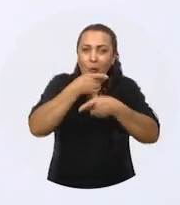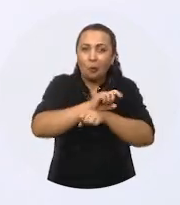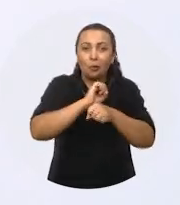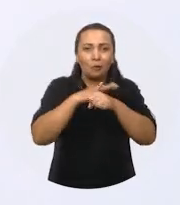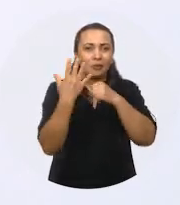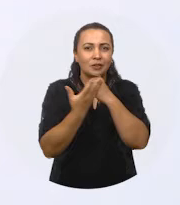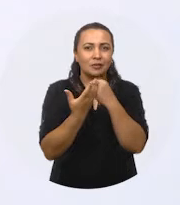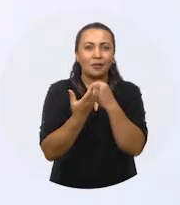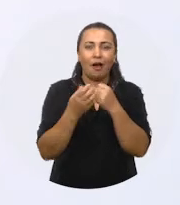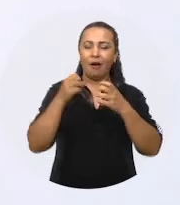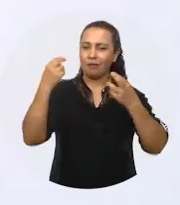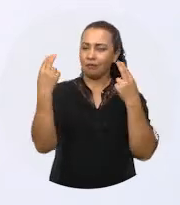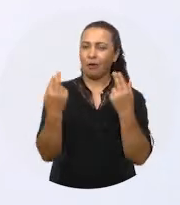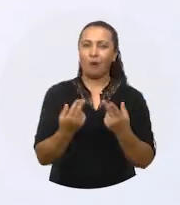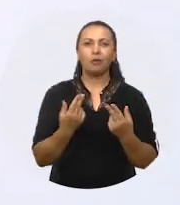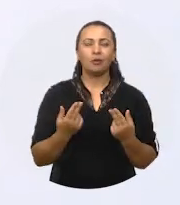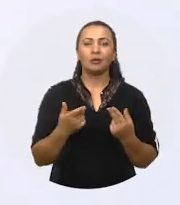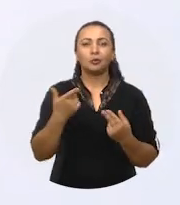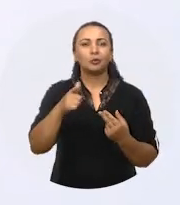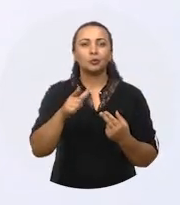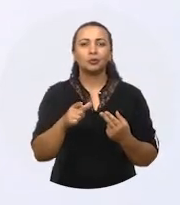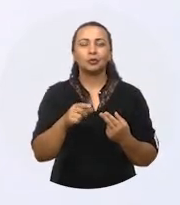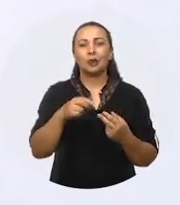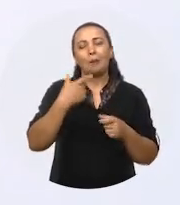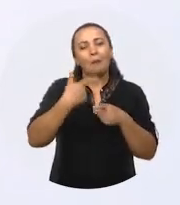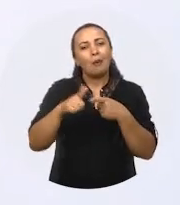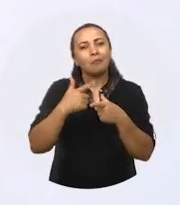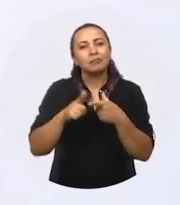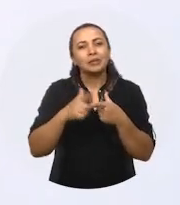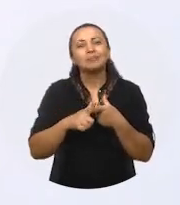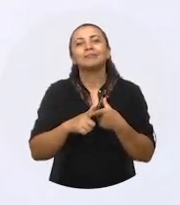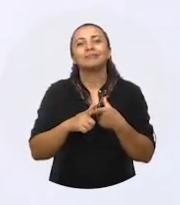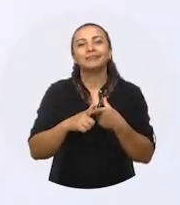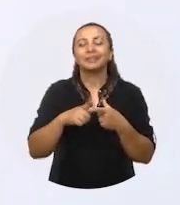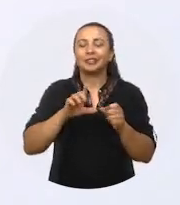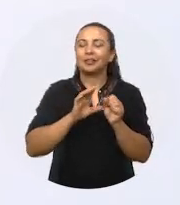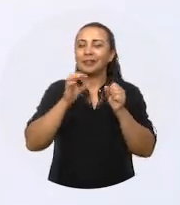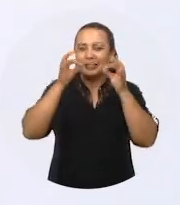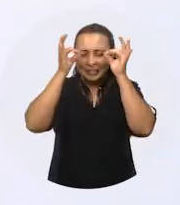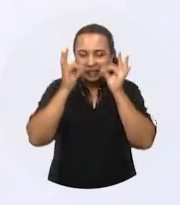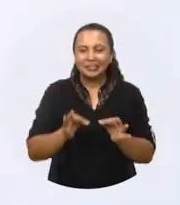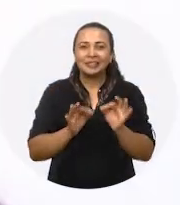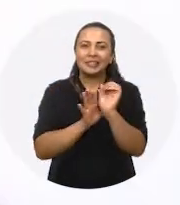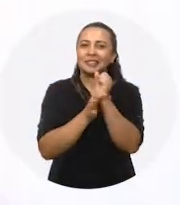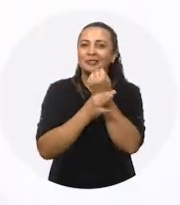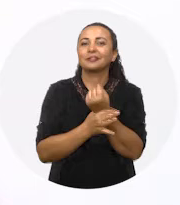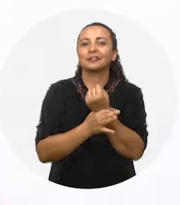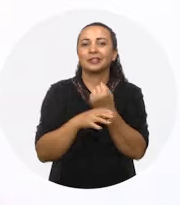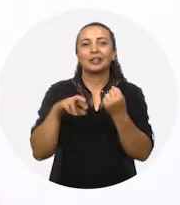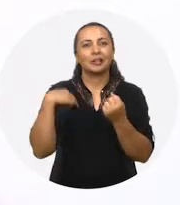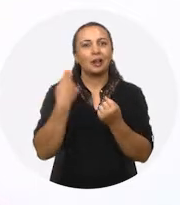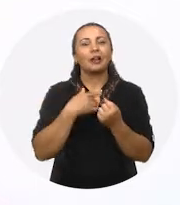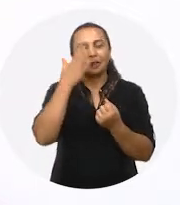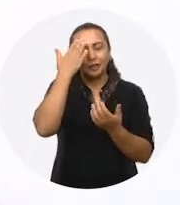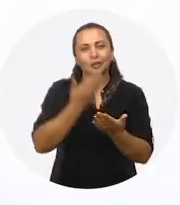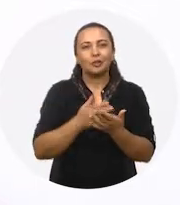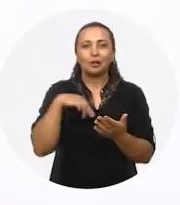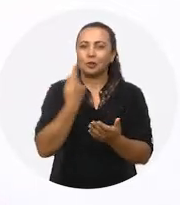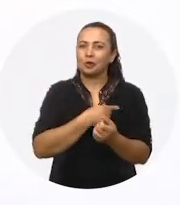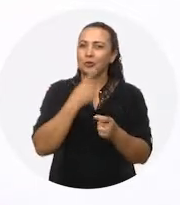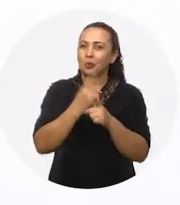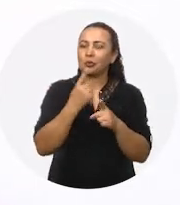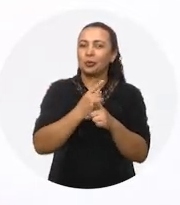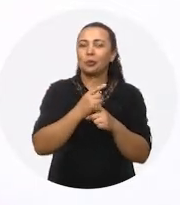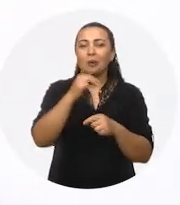vírus foi numa mesma concentração que ela não apresentou toxicidade. Então, ela mostrou eficiência e segurança. Eu acredito que nós temos